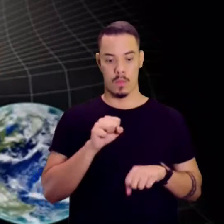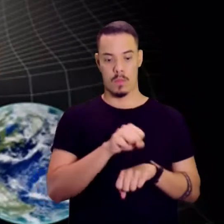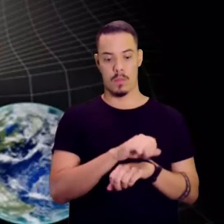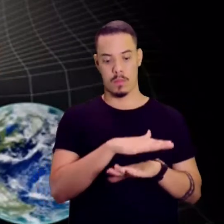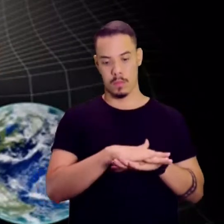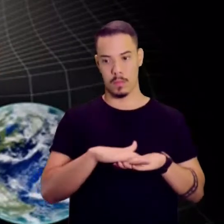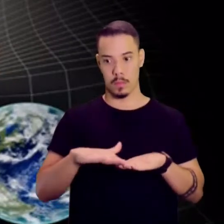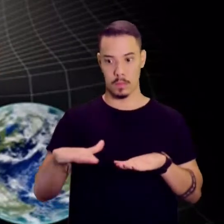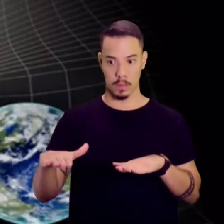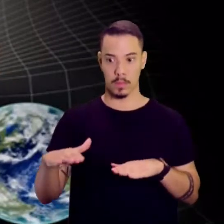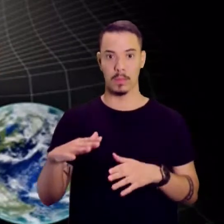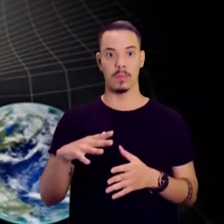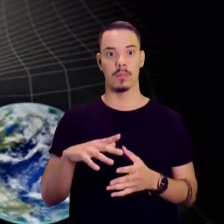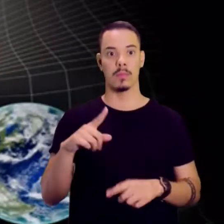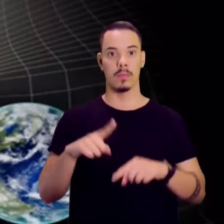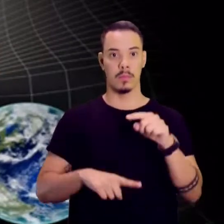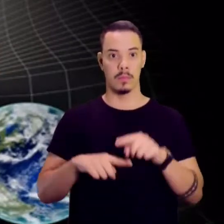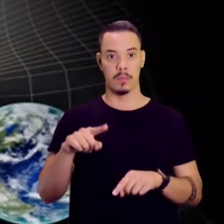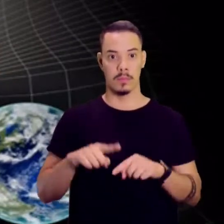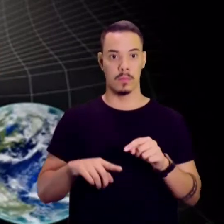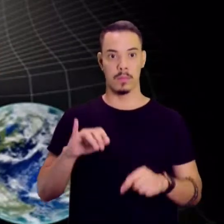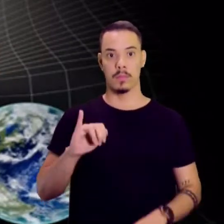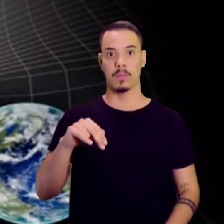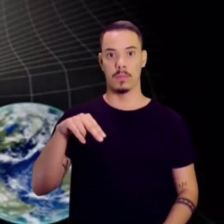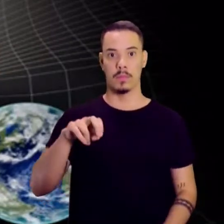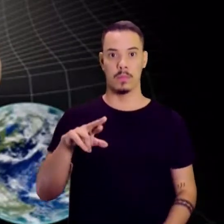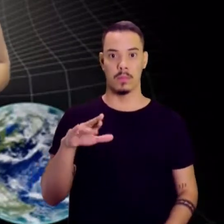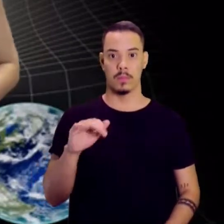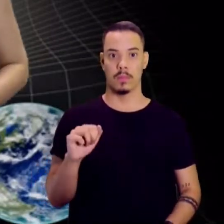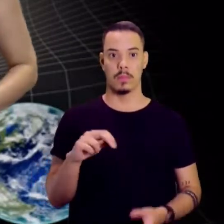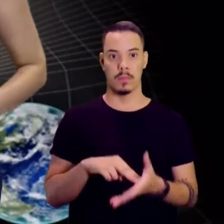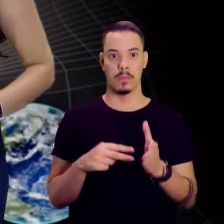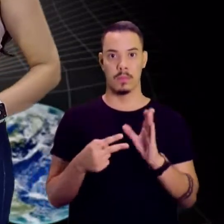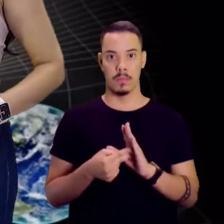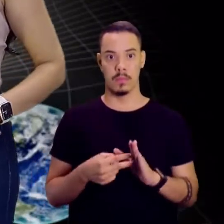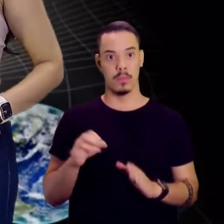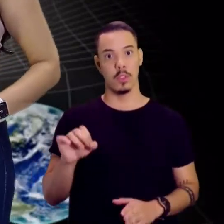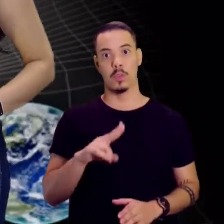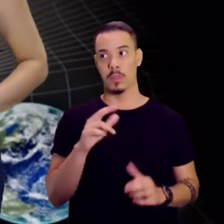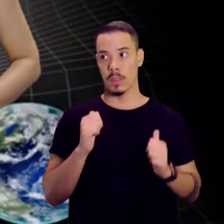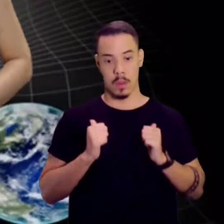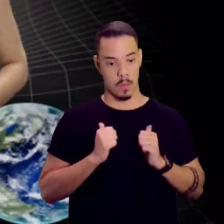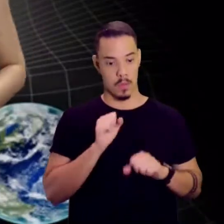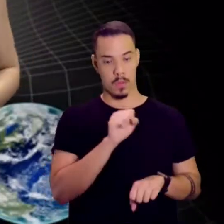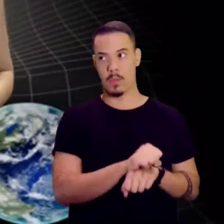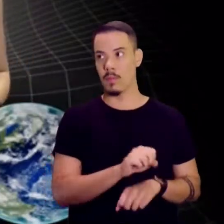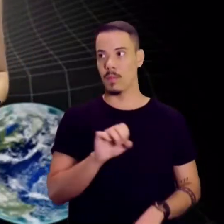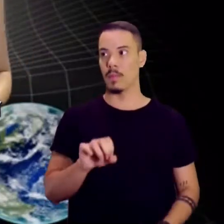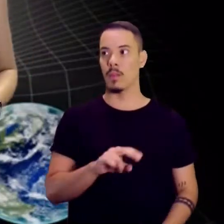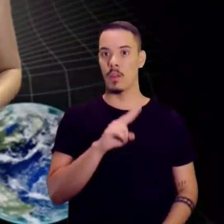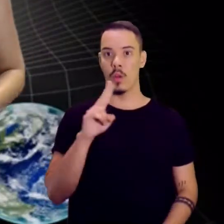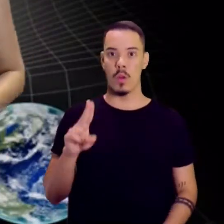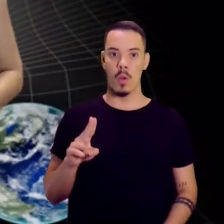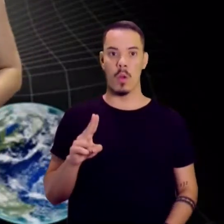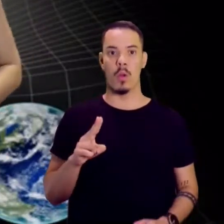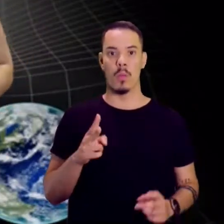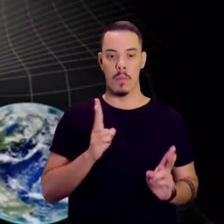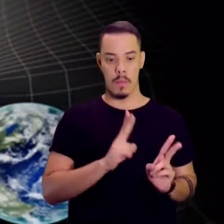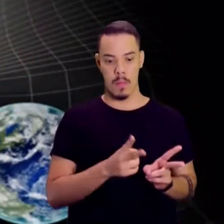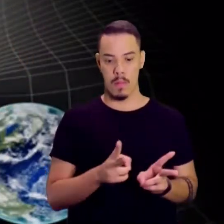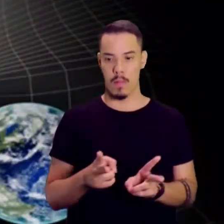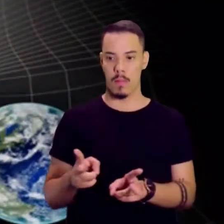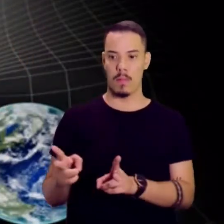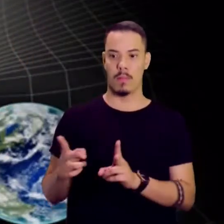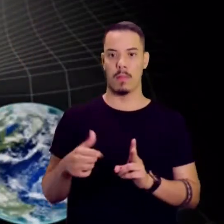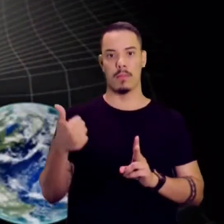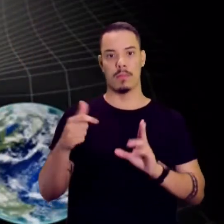para que a inércia seria manter o seu estado de movimento. Se está em repouso, continuar em repouso. É principalmente a primeira lei, a lei da inércia, Isso. né?